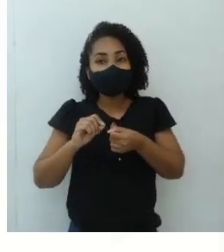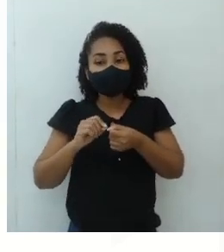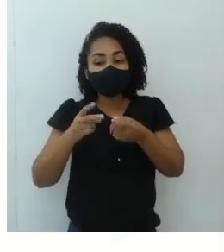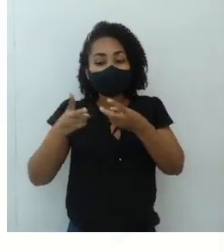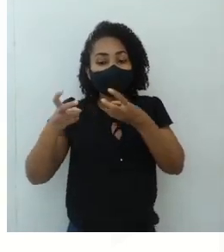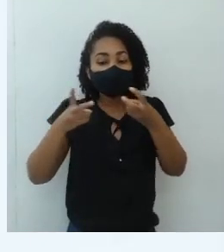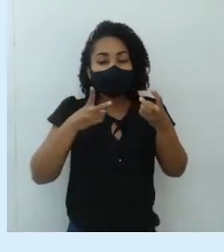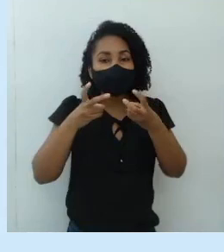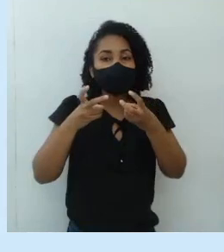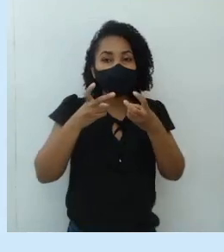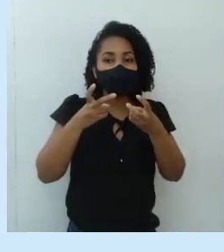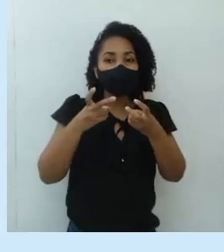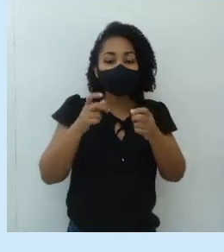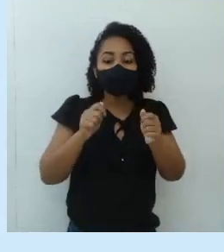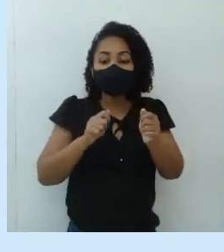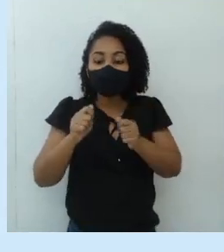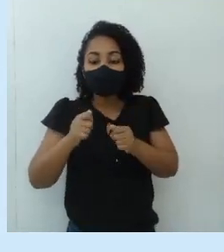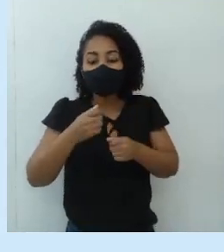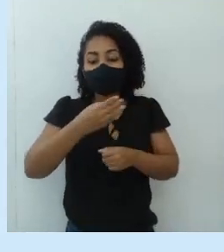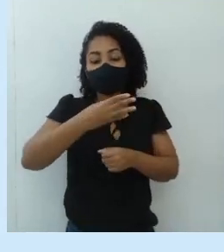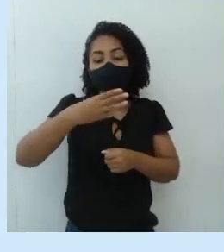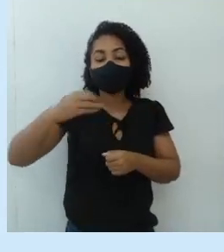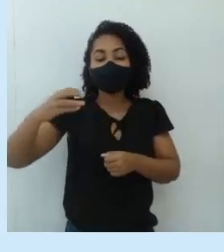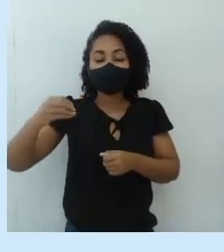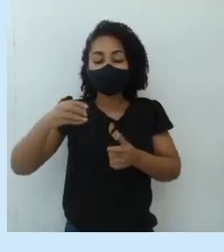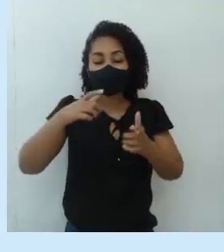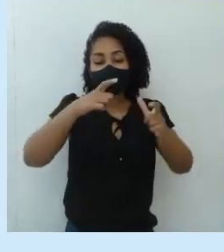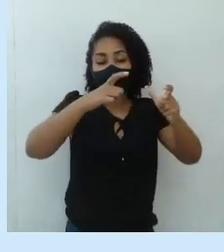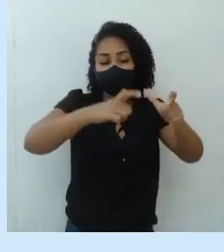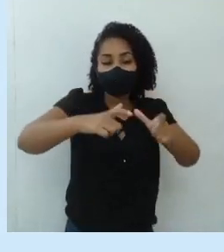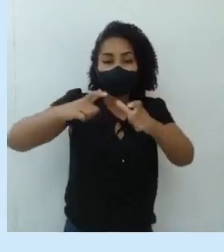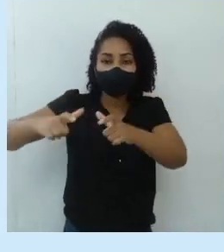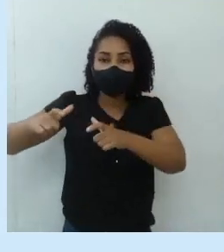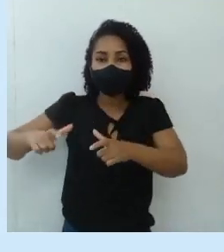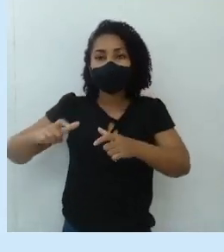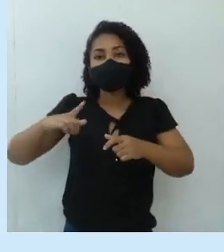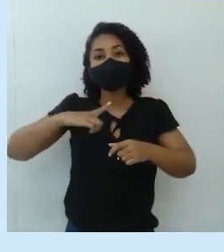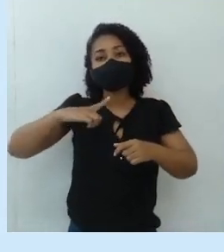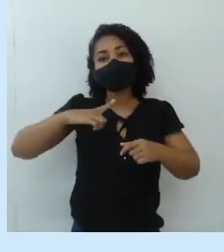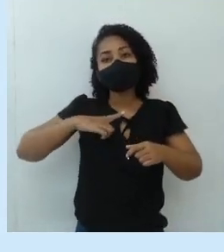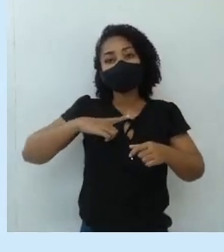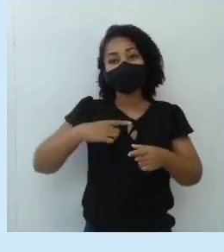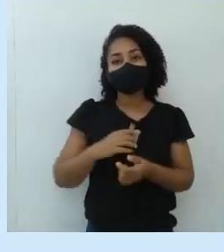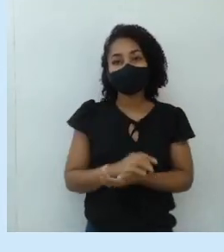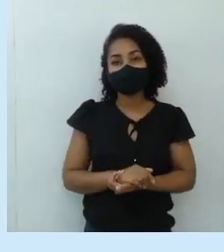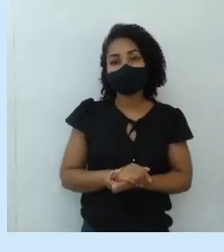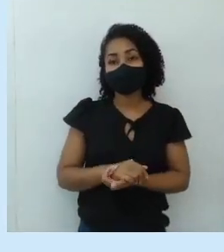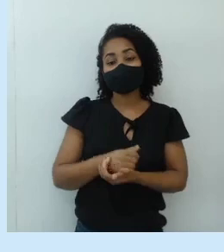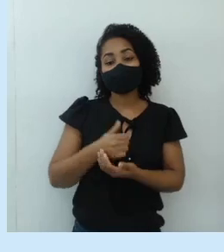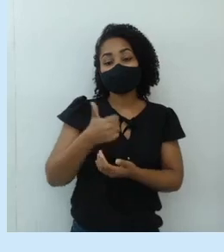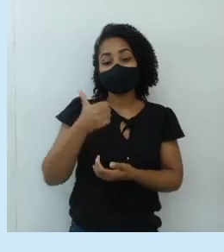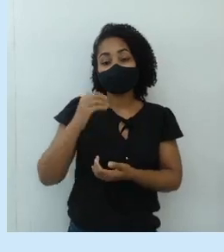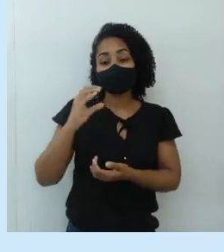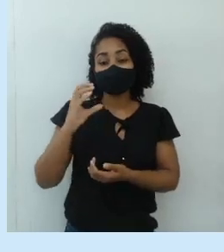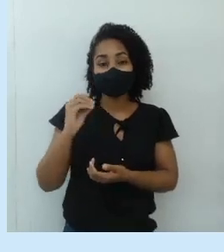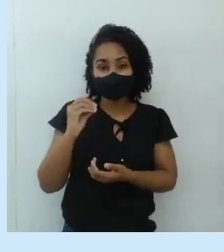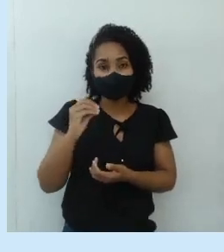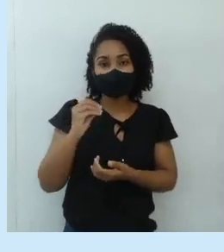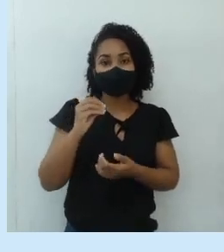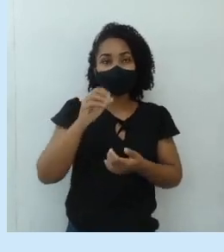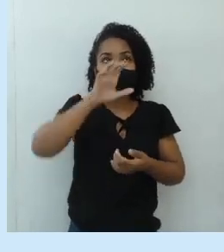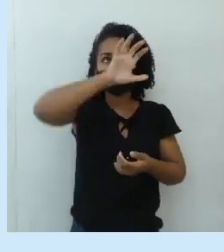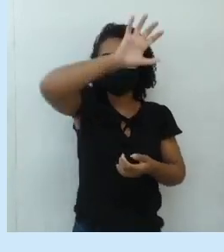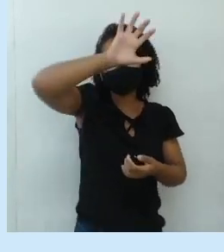administrar mais de 400 estações. Ele possui ali 10 distritos regionais que